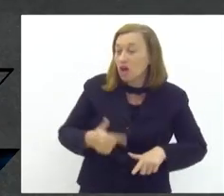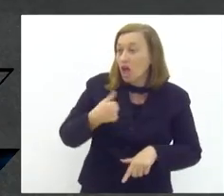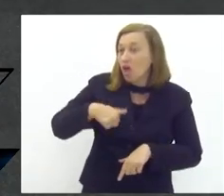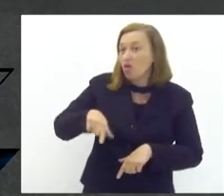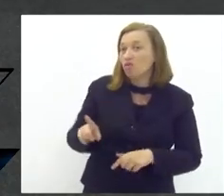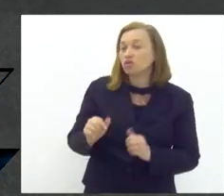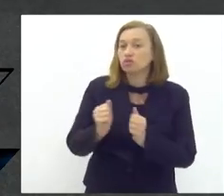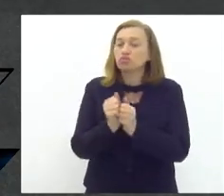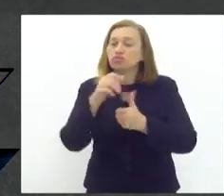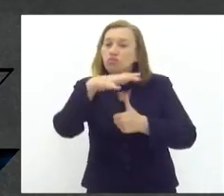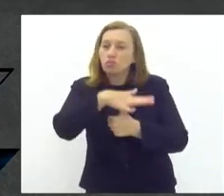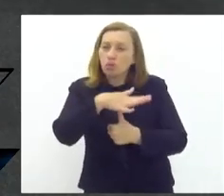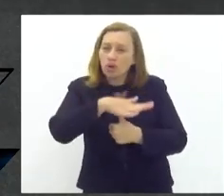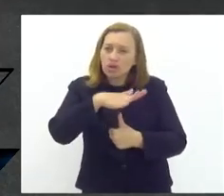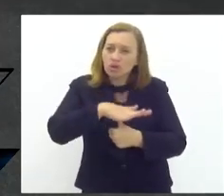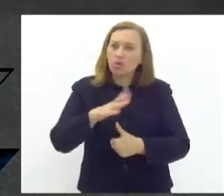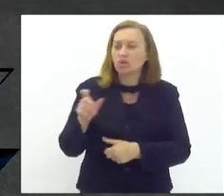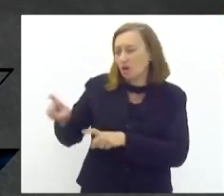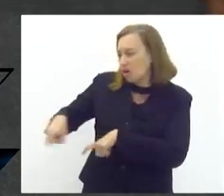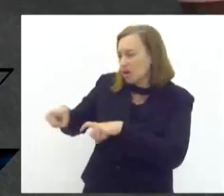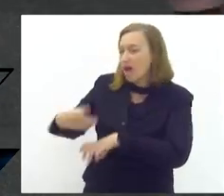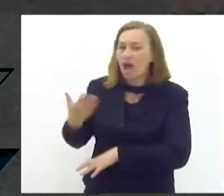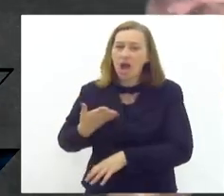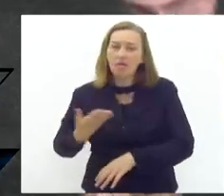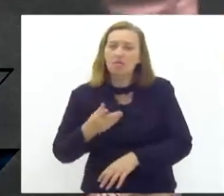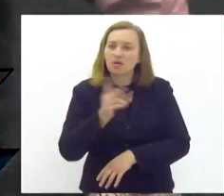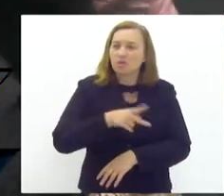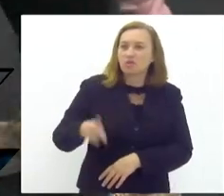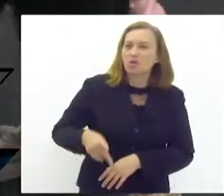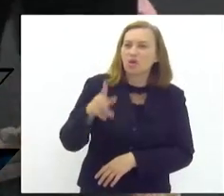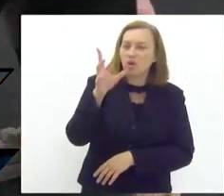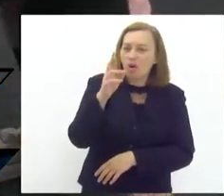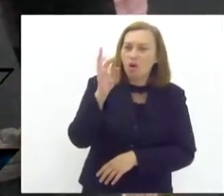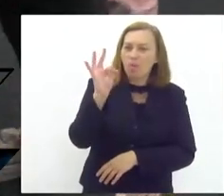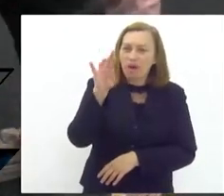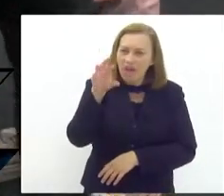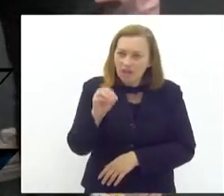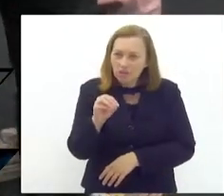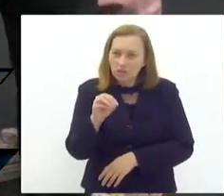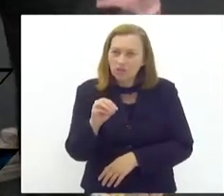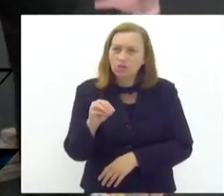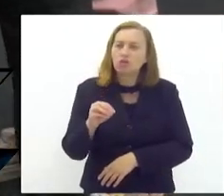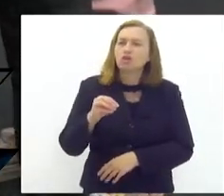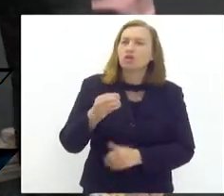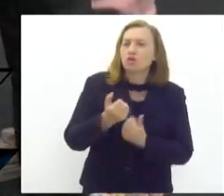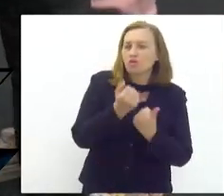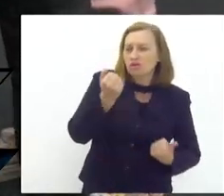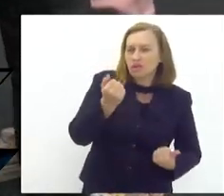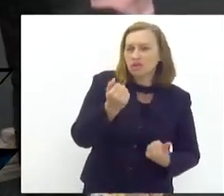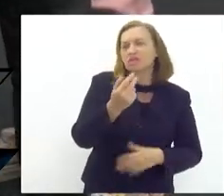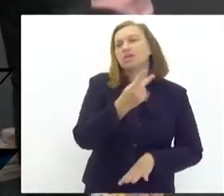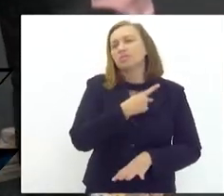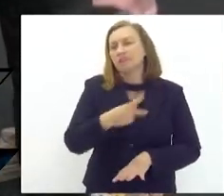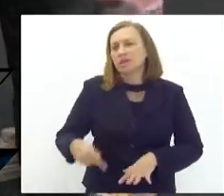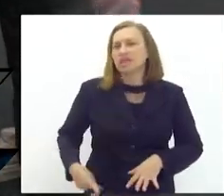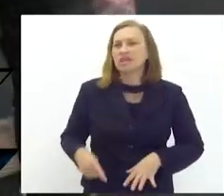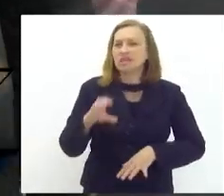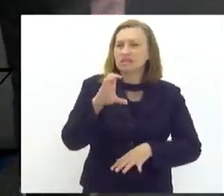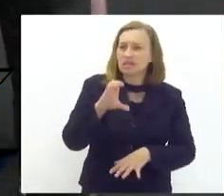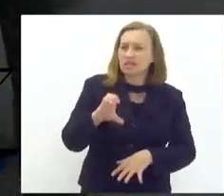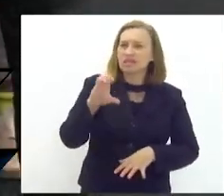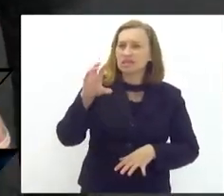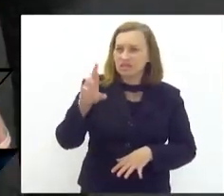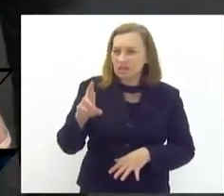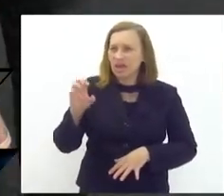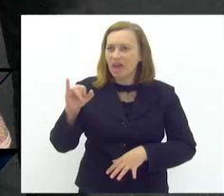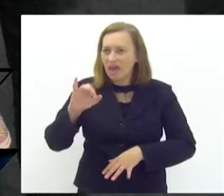com um reitor da Rural meu querido colega Professor Roberto Rodrigues com vice-presidente da fundação CCR e o Gerson